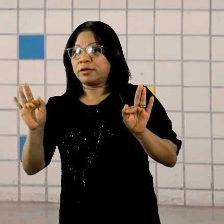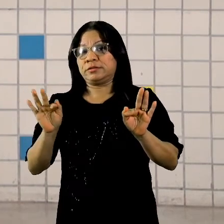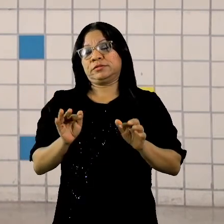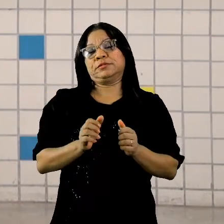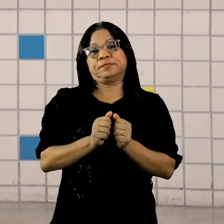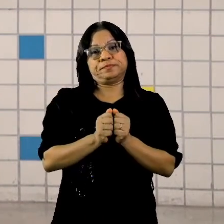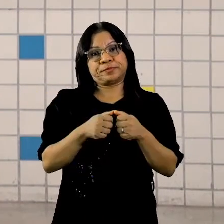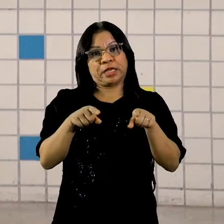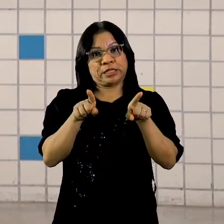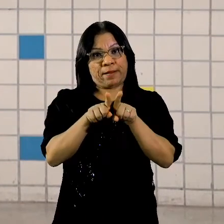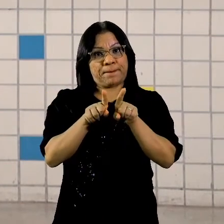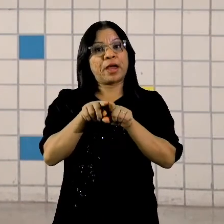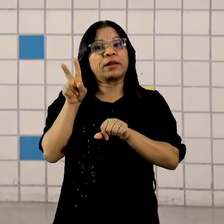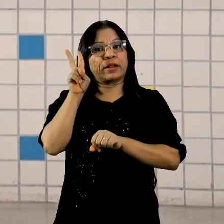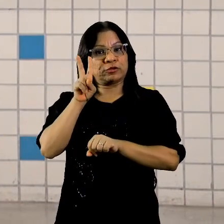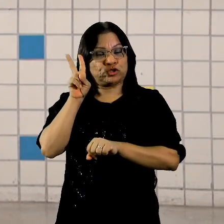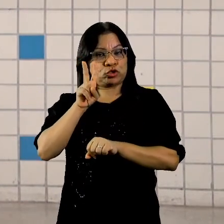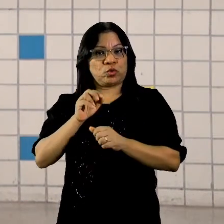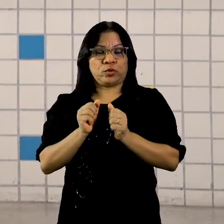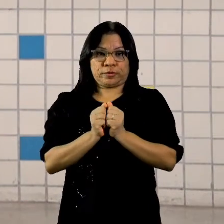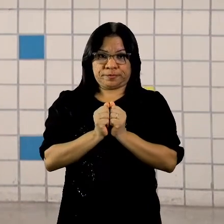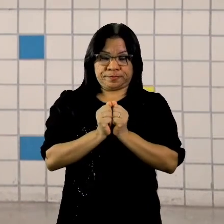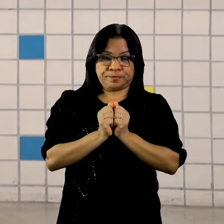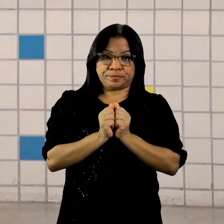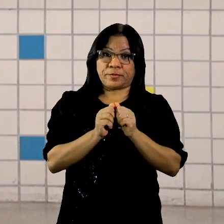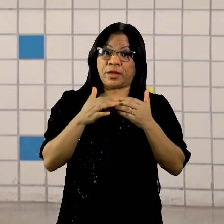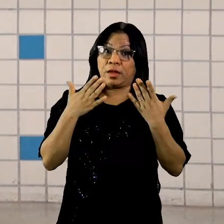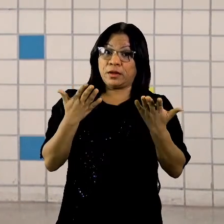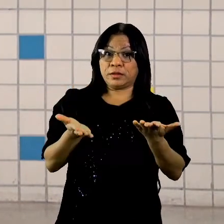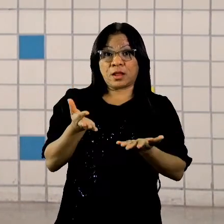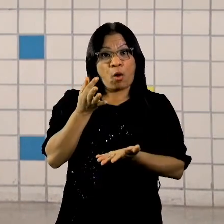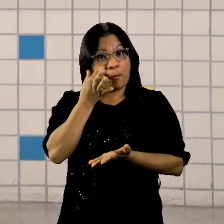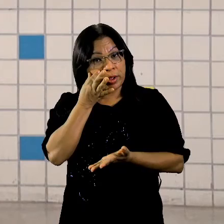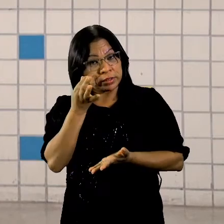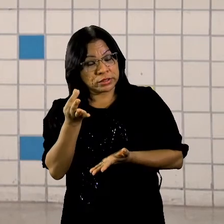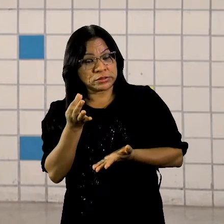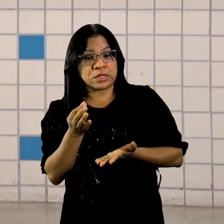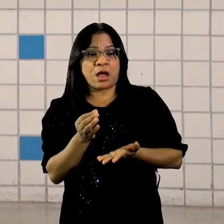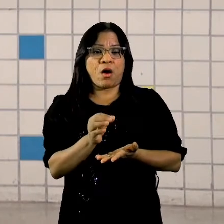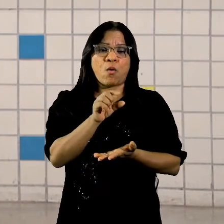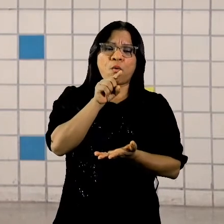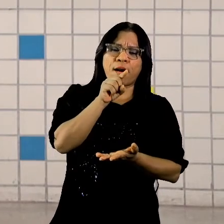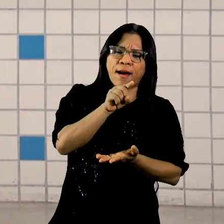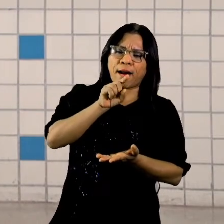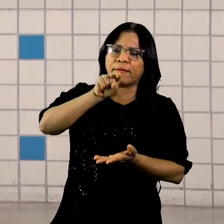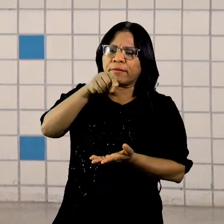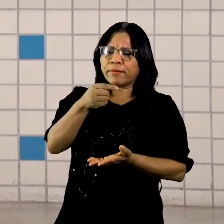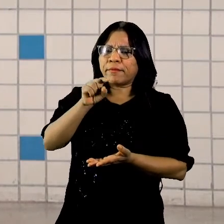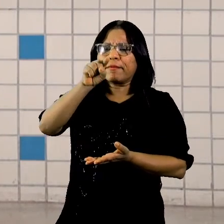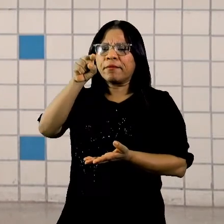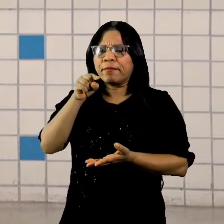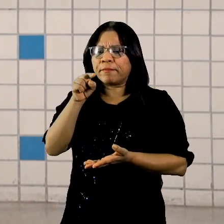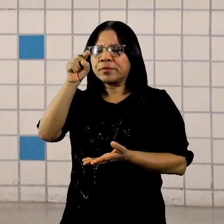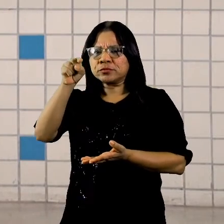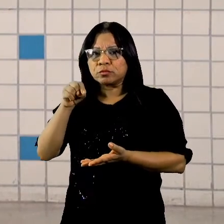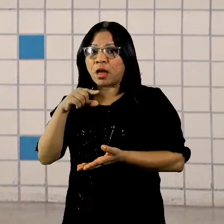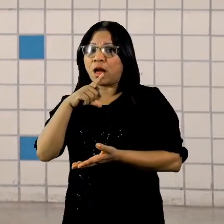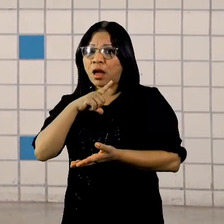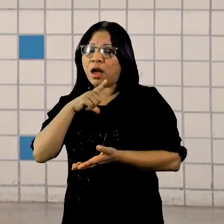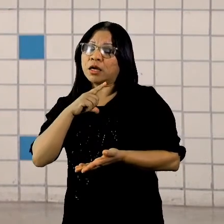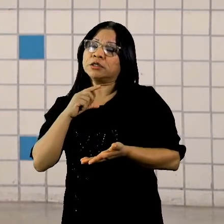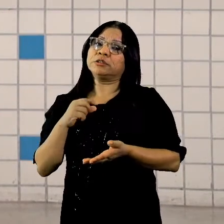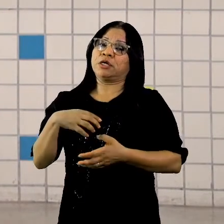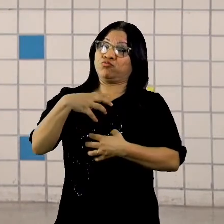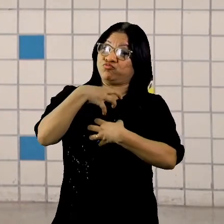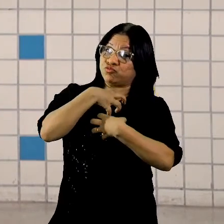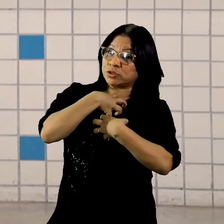Cada pontuação tem um sentido, uma entonação. Para responder essa atividade, vocês precisam entender o sentido